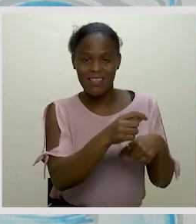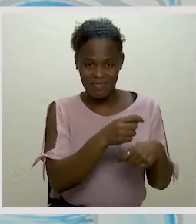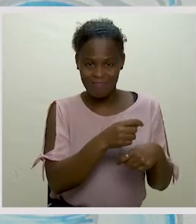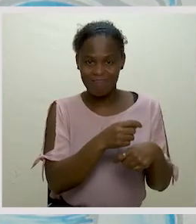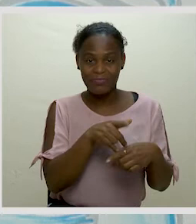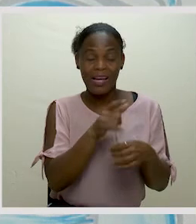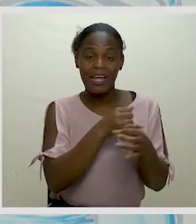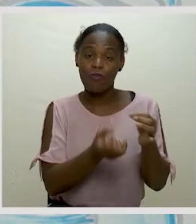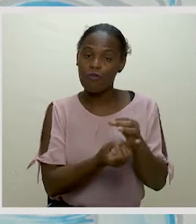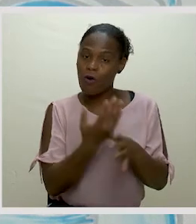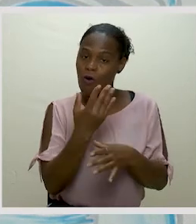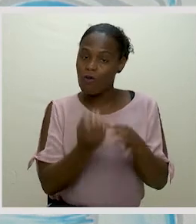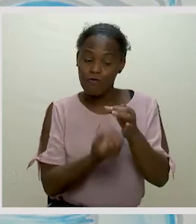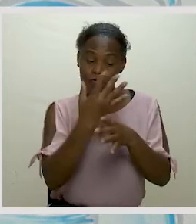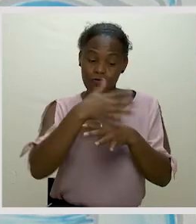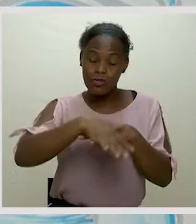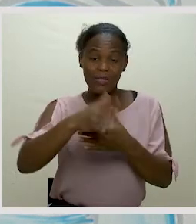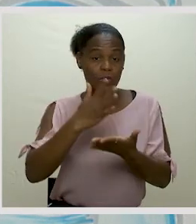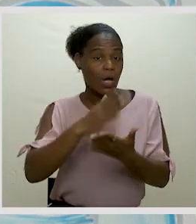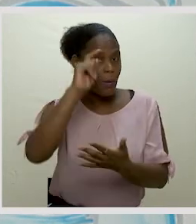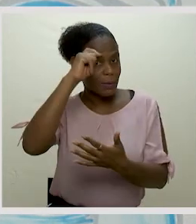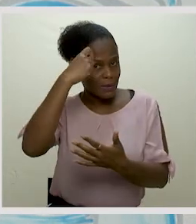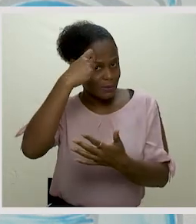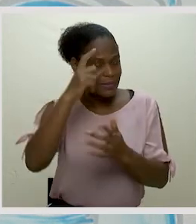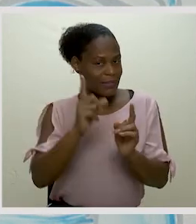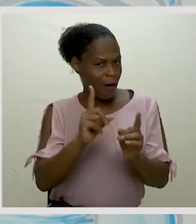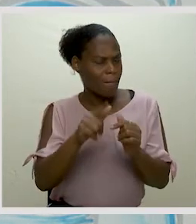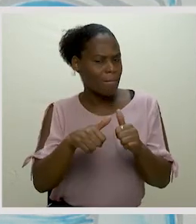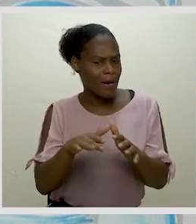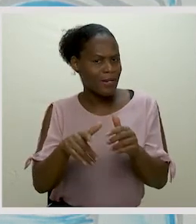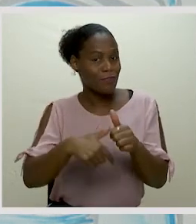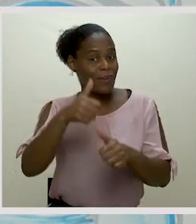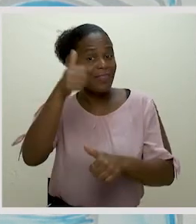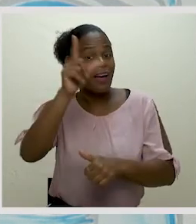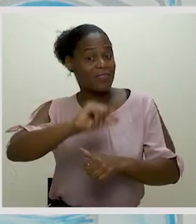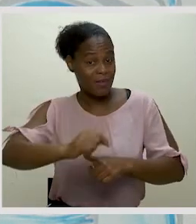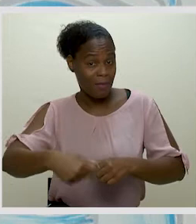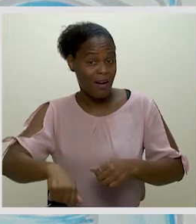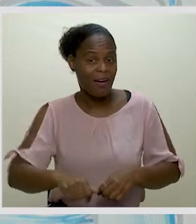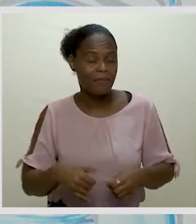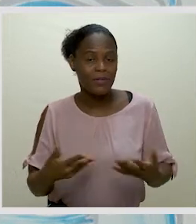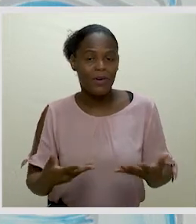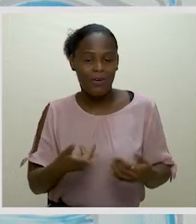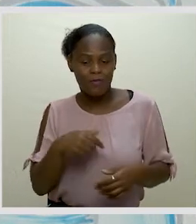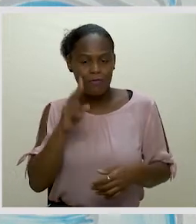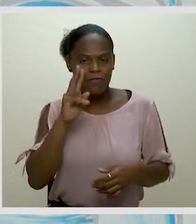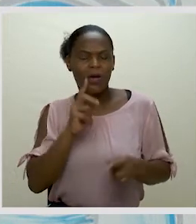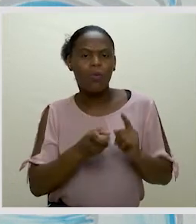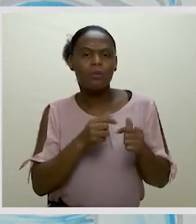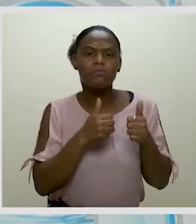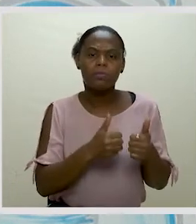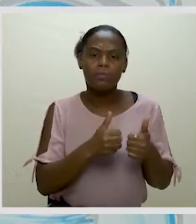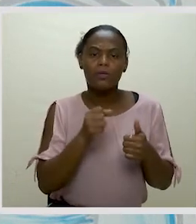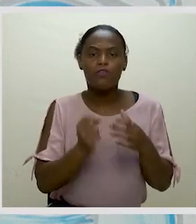Fogo, o vulcão não traz só prejuízos, traz também vantagens. Então vamos ver o que de